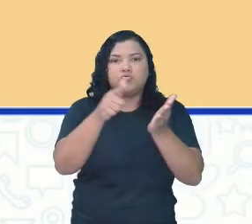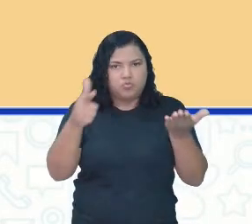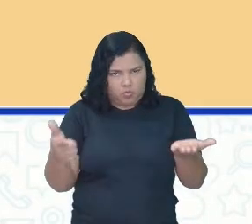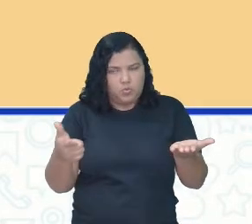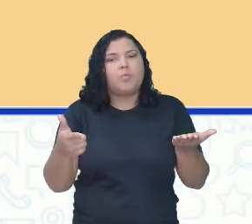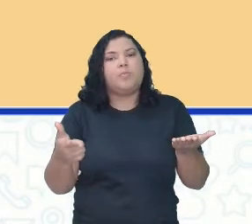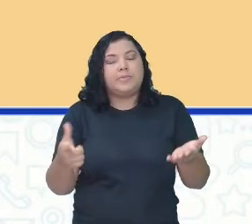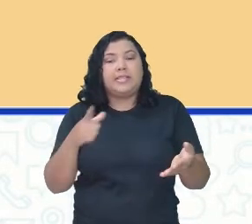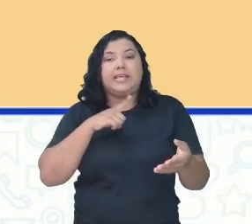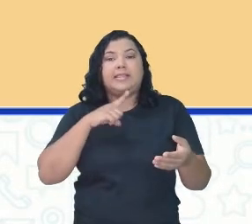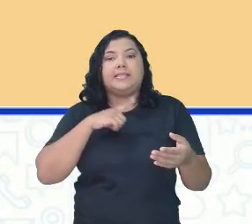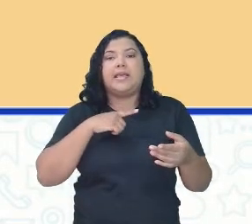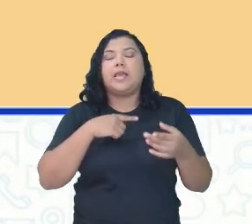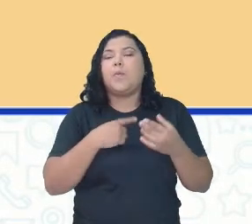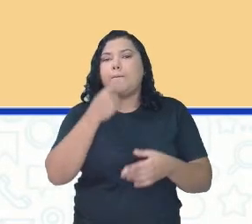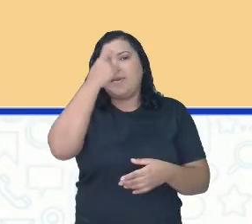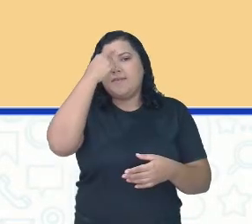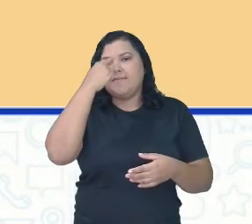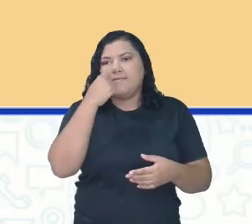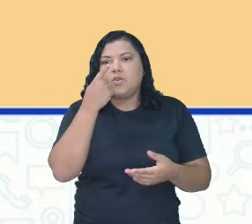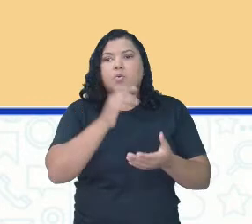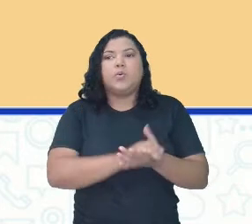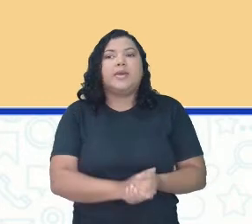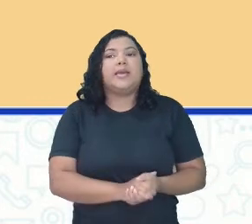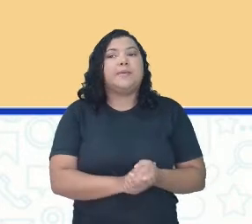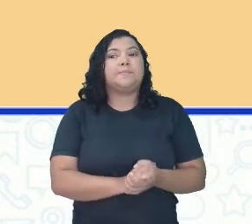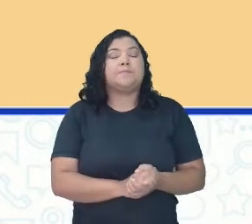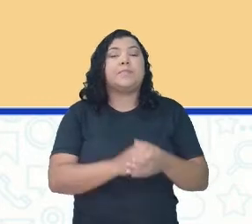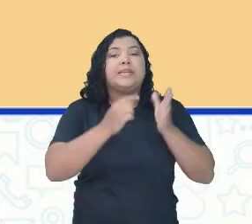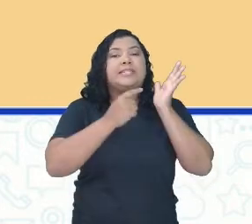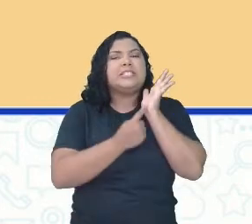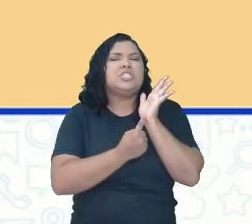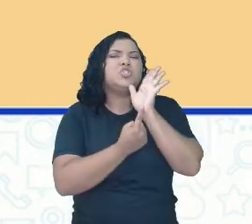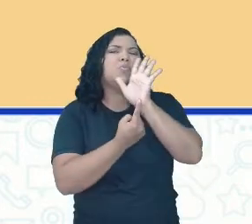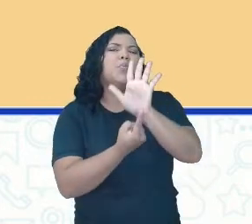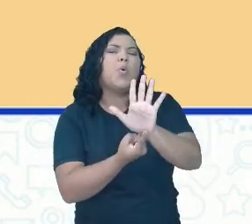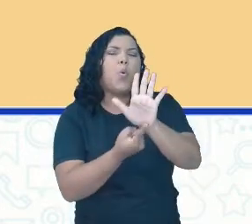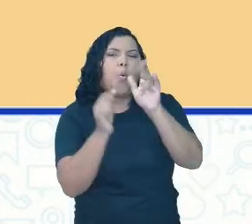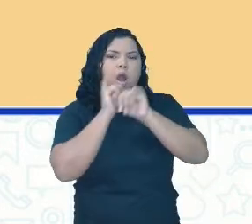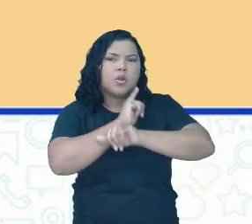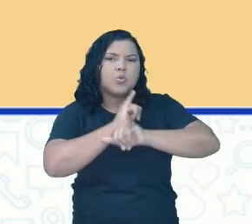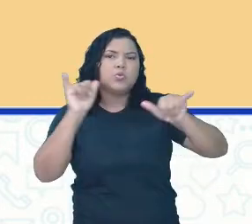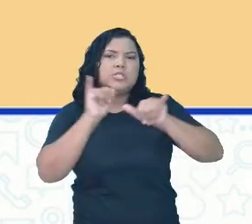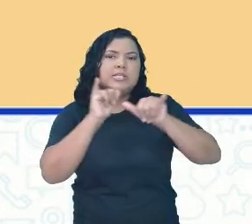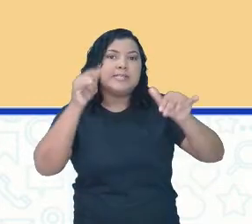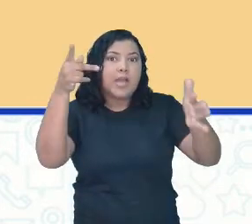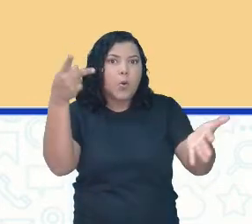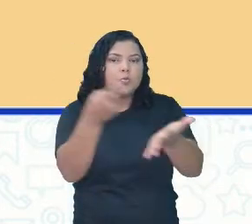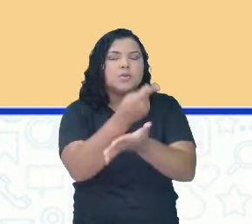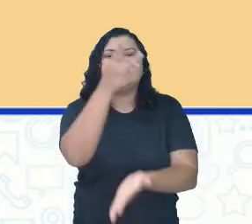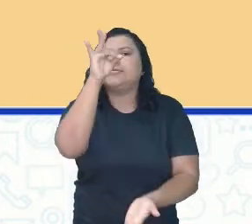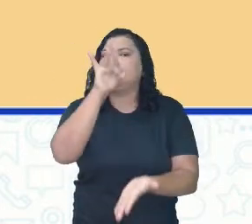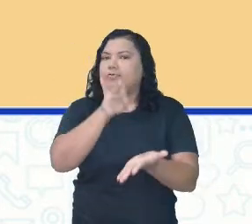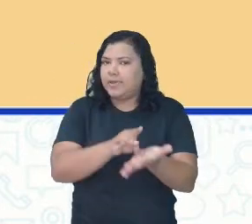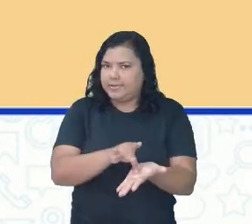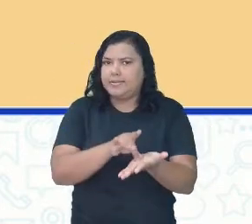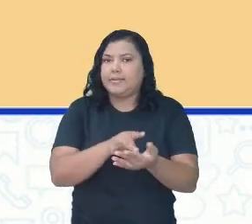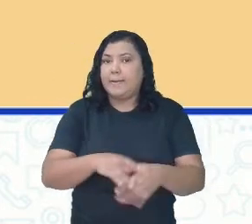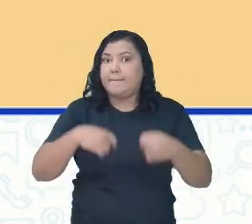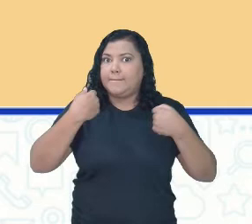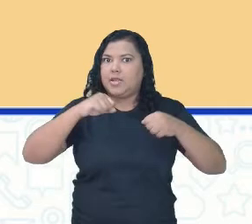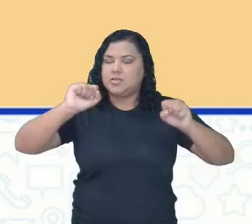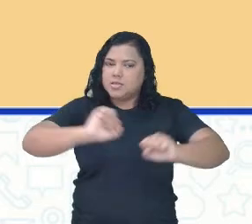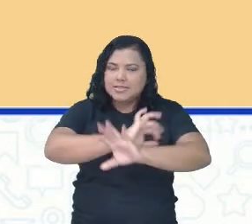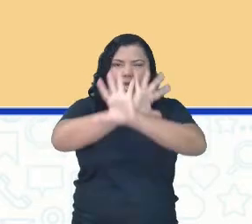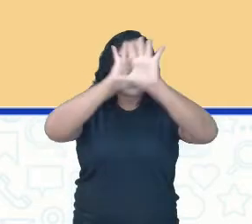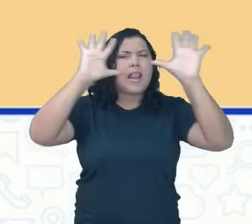caráter dissertativo e expositivo, seu objetivo é informar e levar os fatos ao leitor de uma maneira